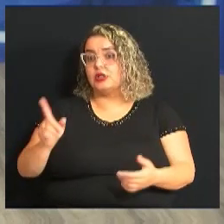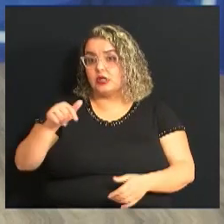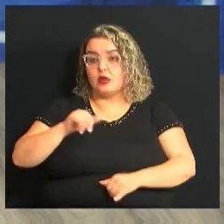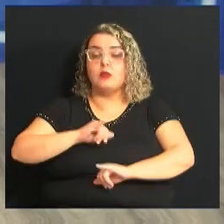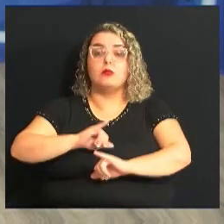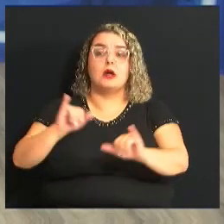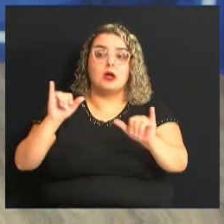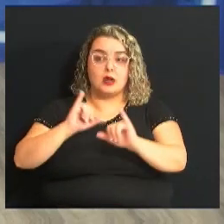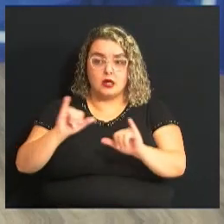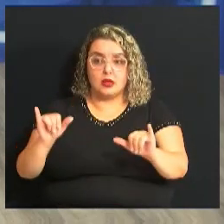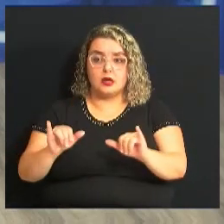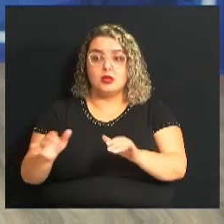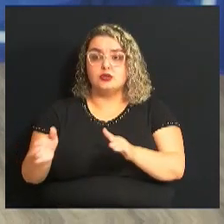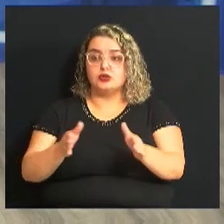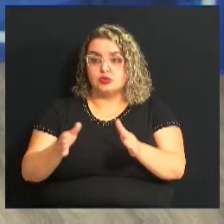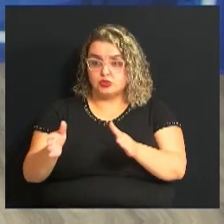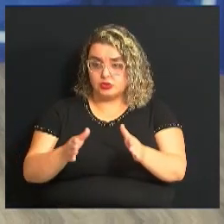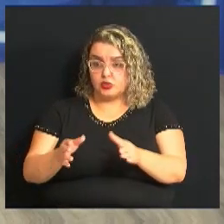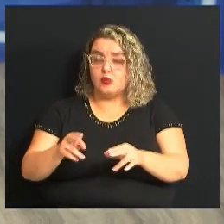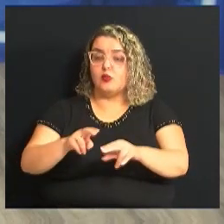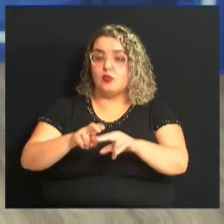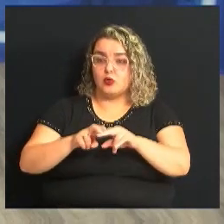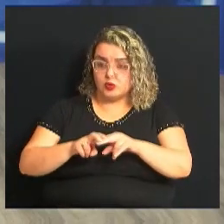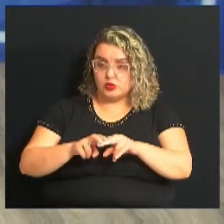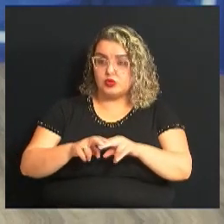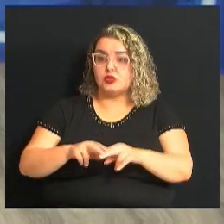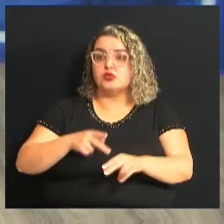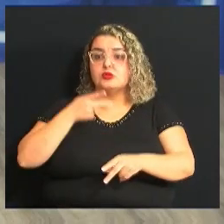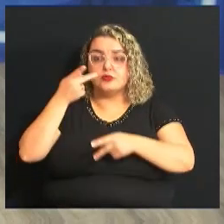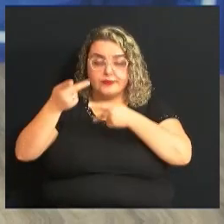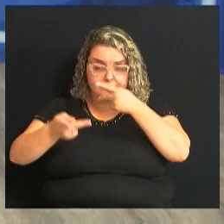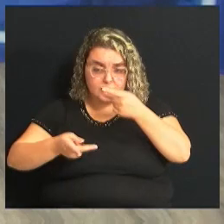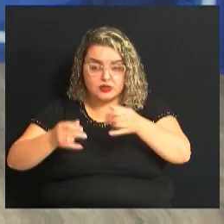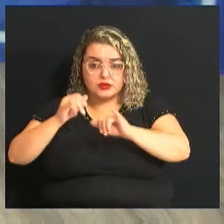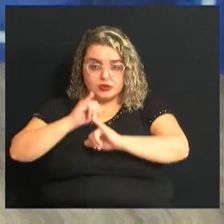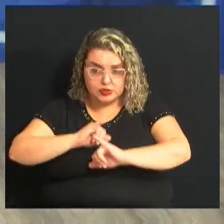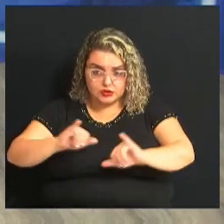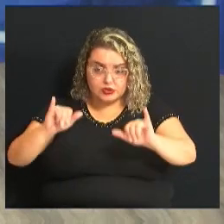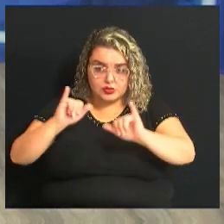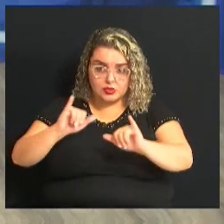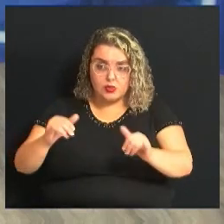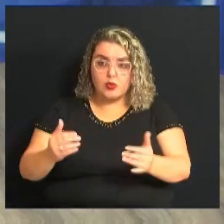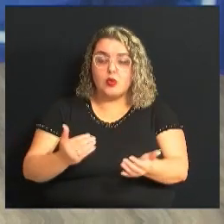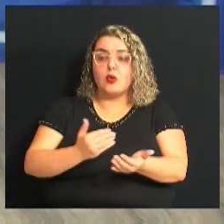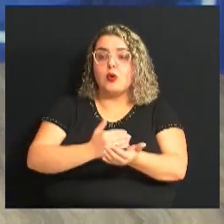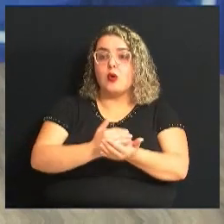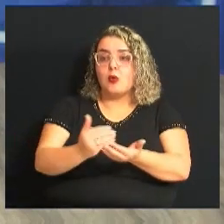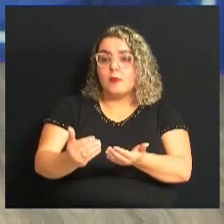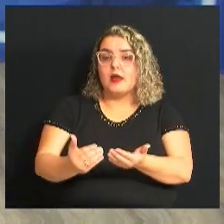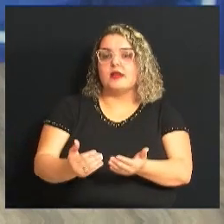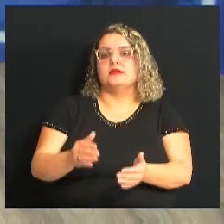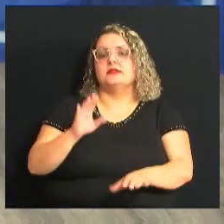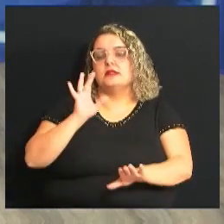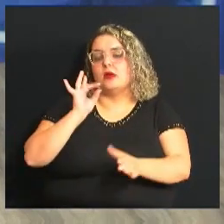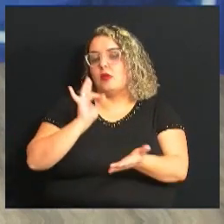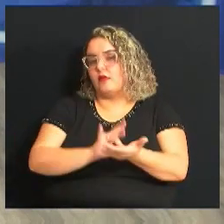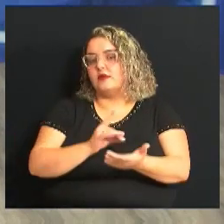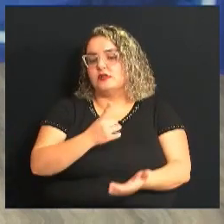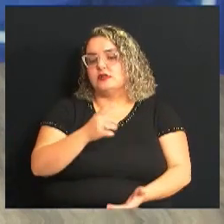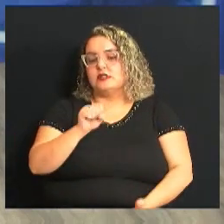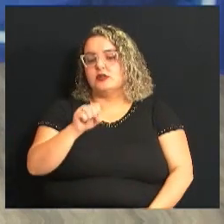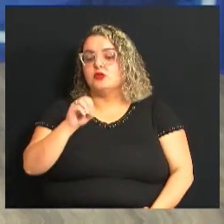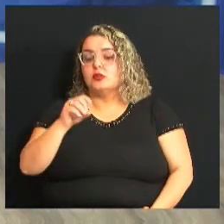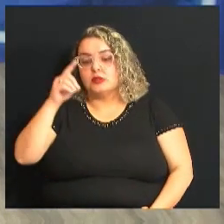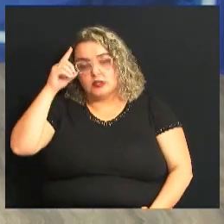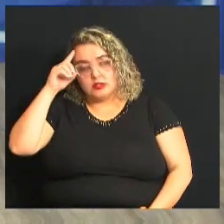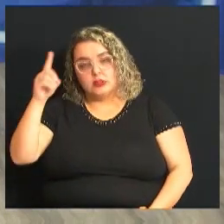foi vinculada recentemente, por isso que nós estamos repercutindo, isso entra em vigor em 180 dias, mas é importante então, você